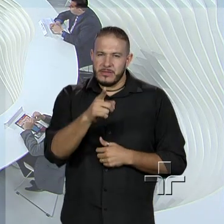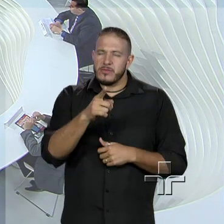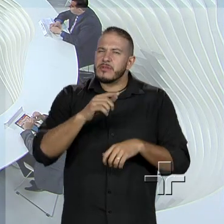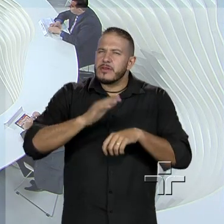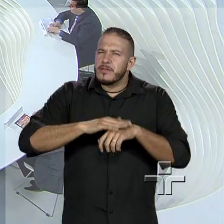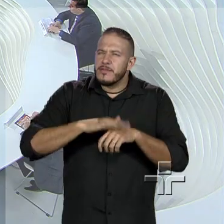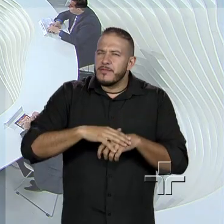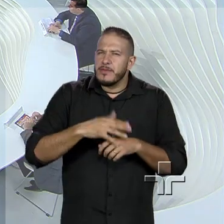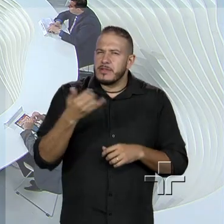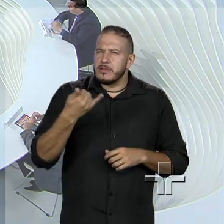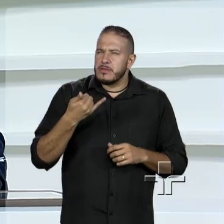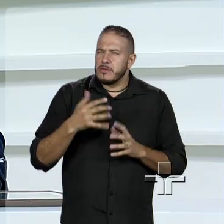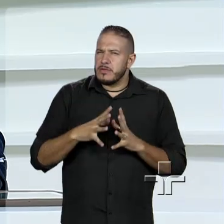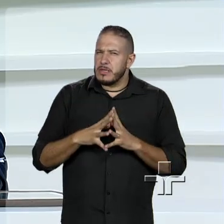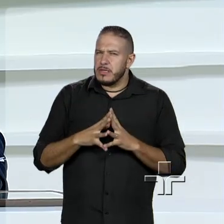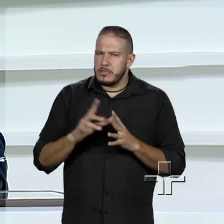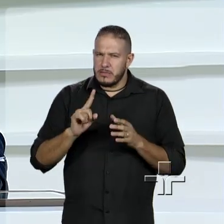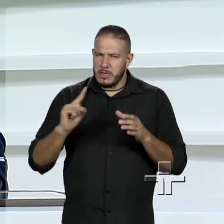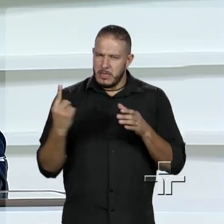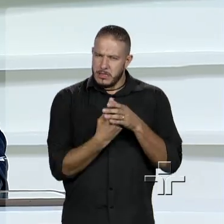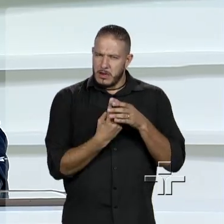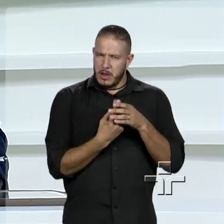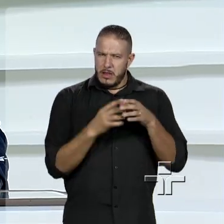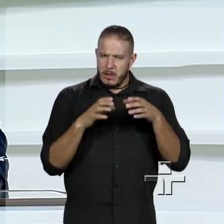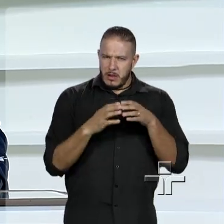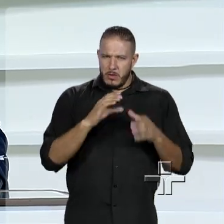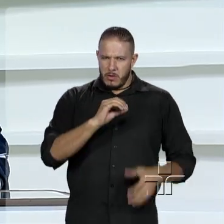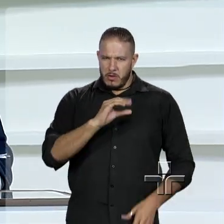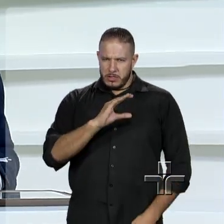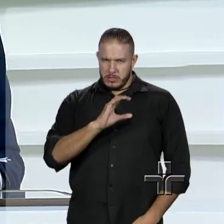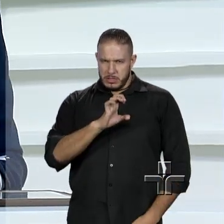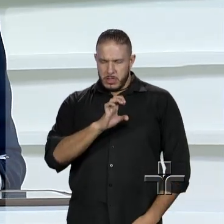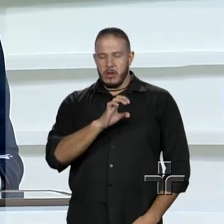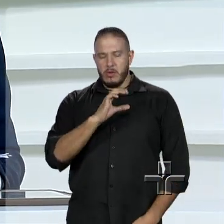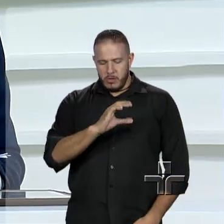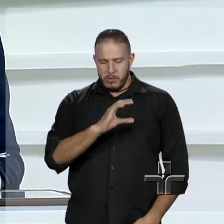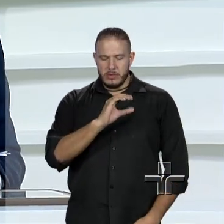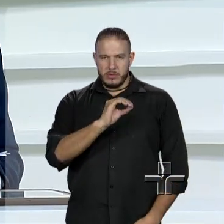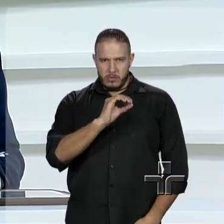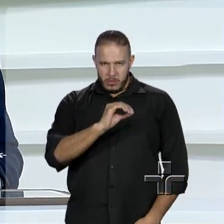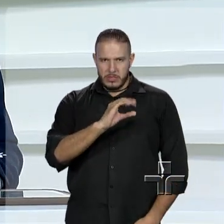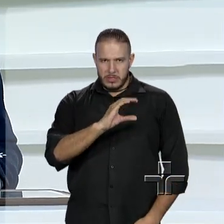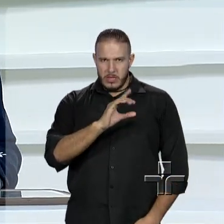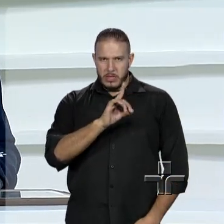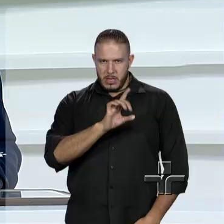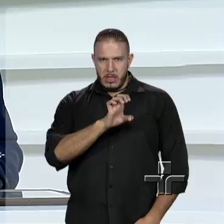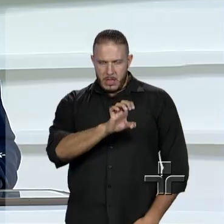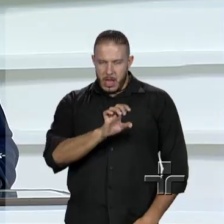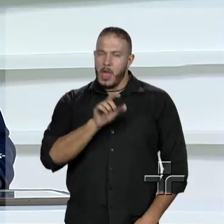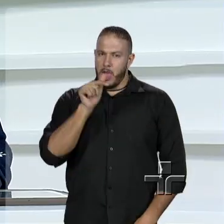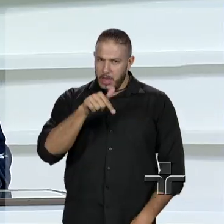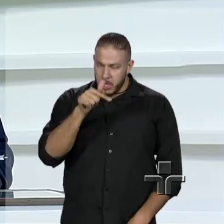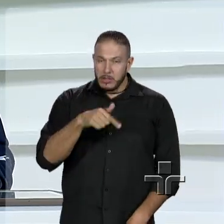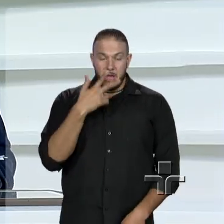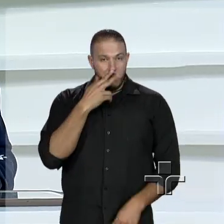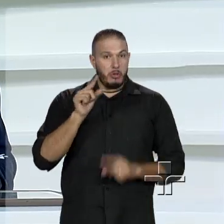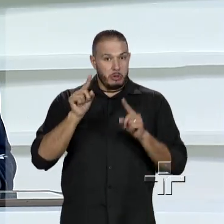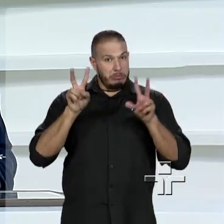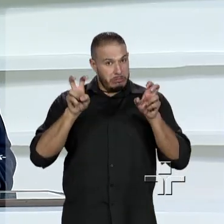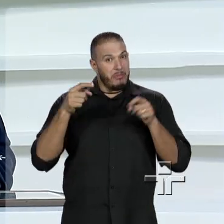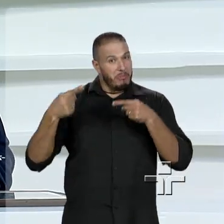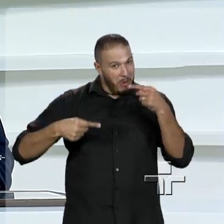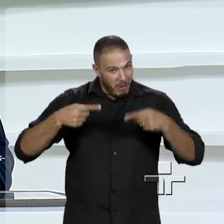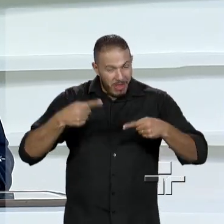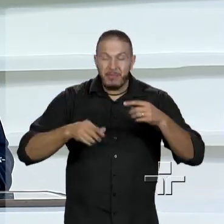falando em entrar para o OCDE, que é uma questão bastante polêmica e talvez